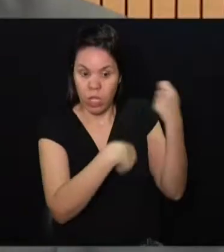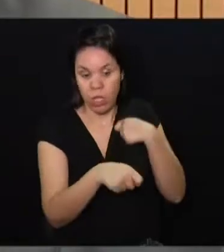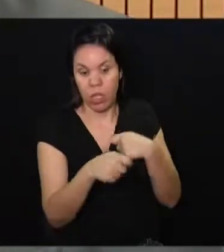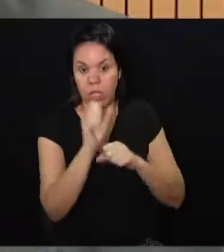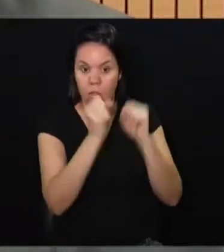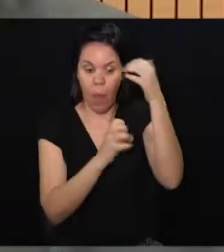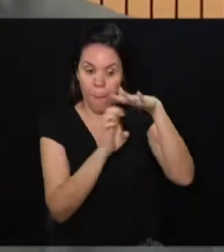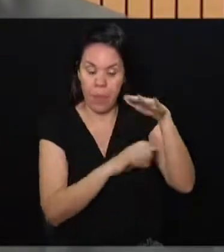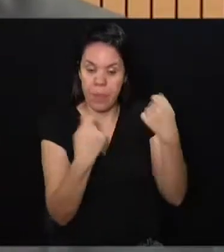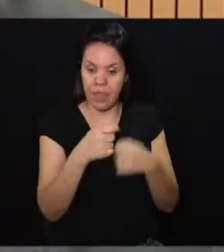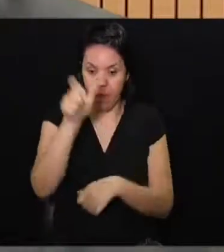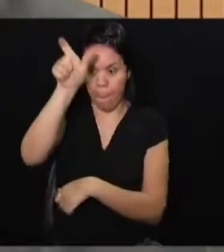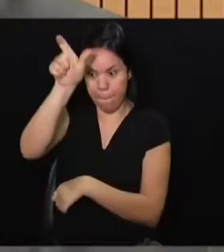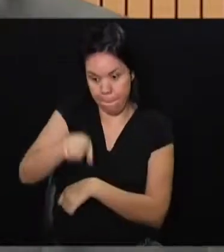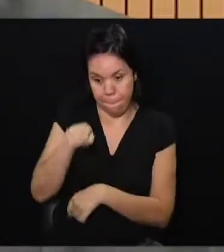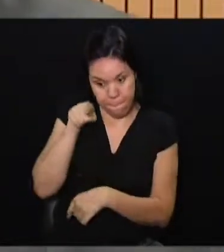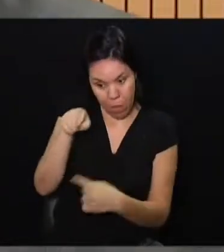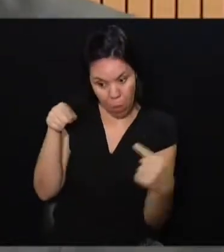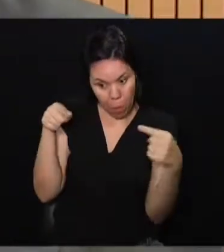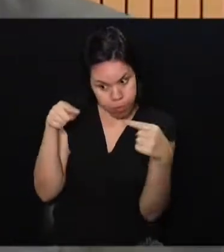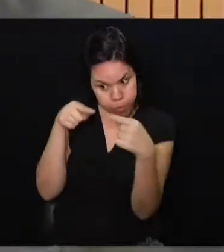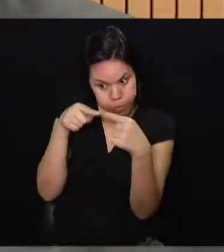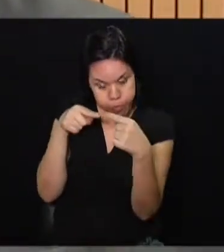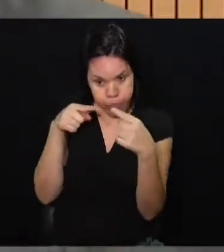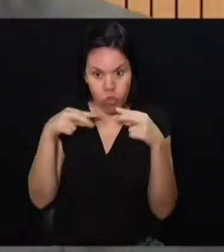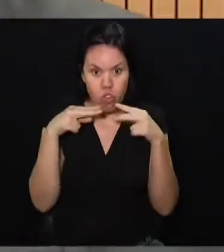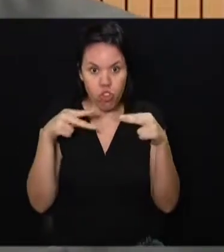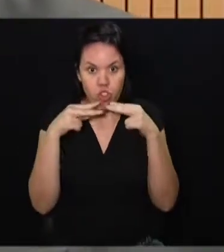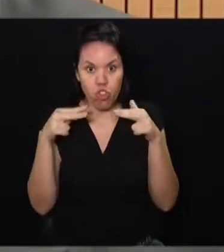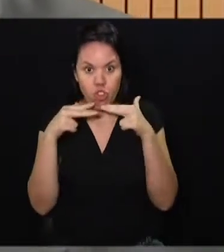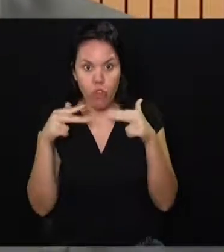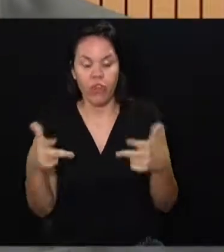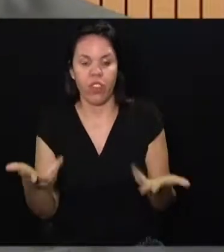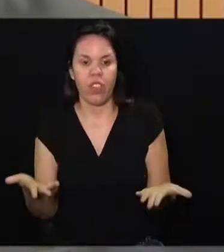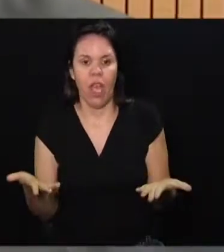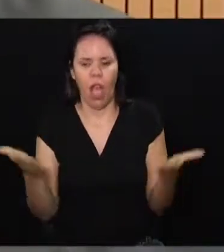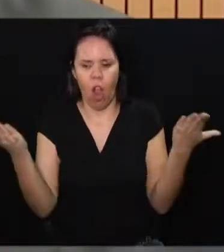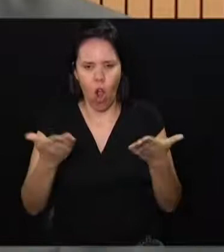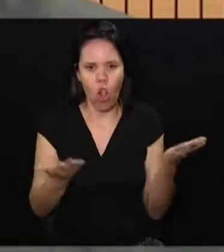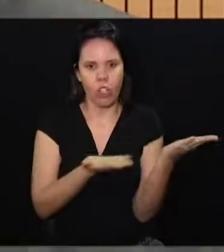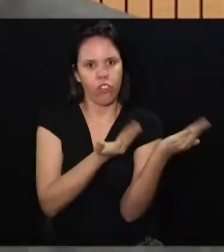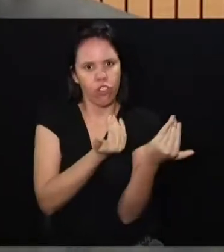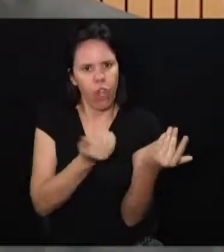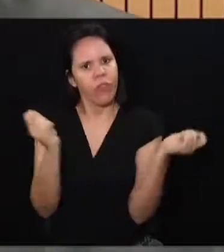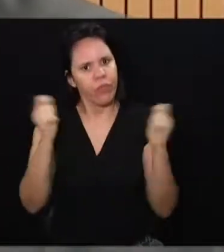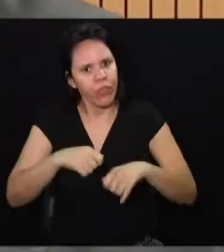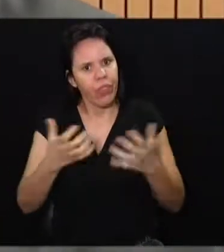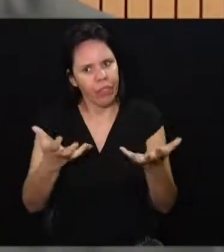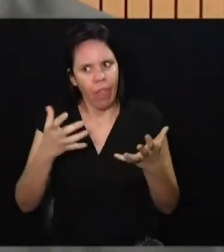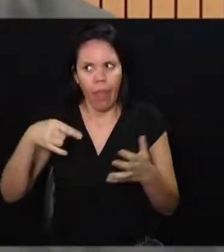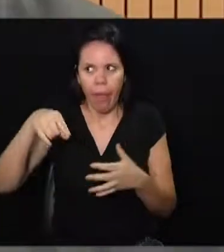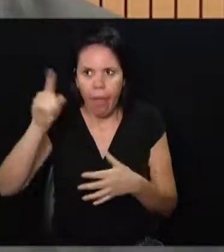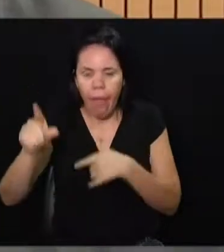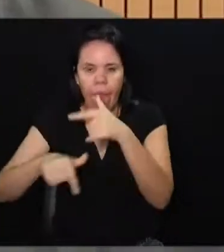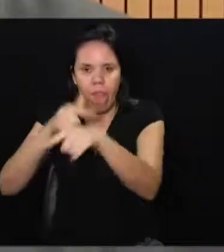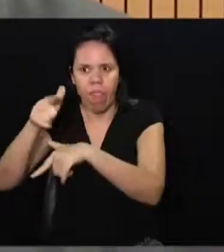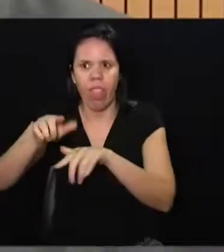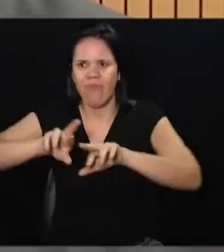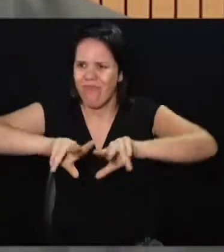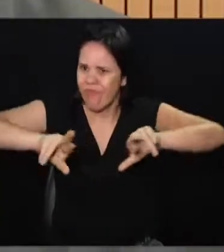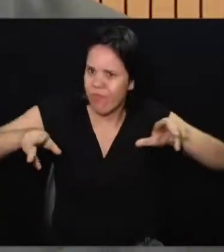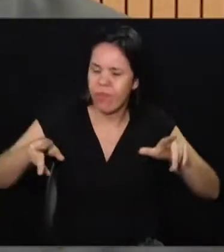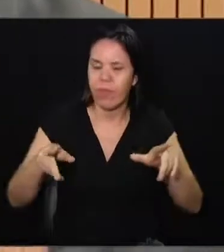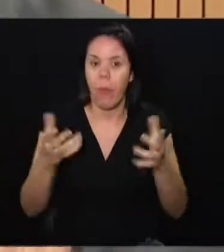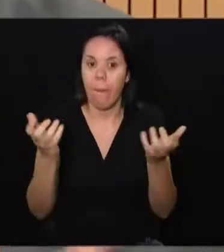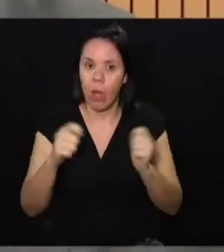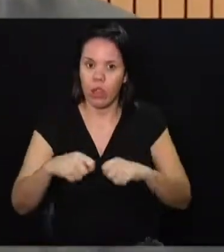dessas pessoas que estejam inteiramente ligadas à inovação. Então hoje o jovem ou a pessoa que está disposta a ir para o mercado de trabalho ou até mesmo que ela